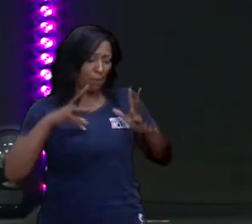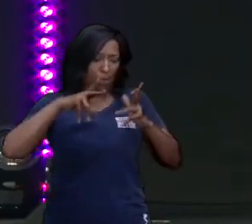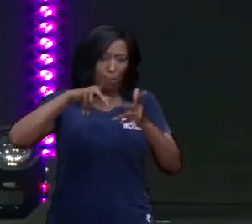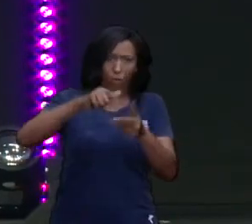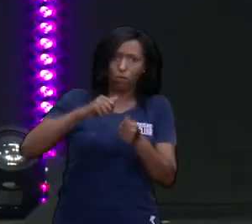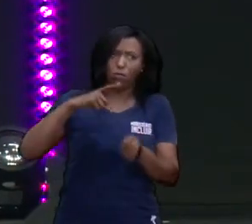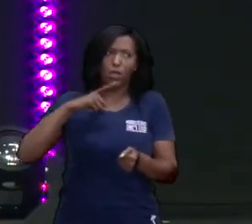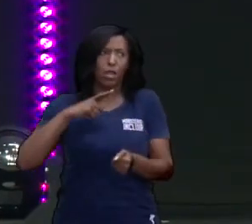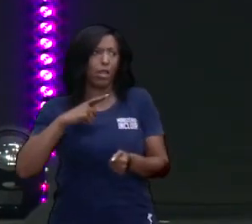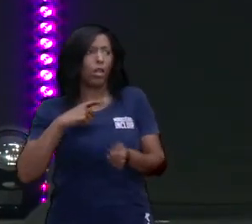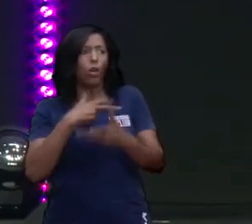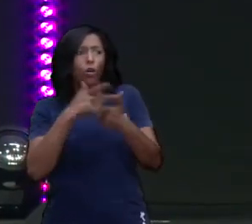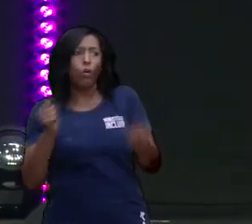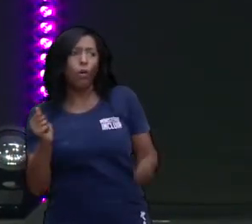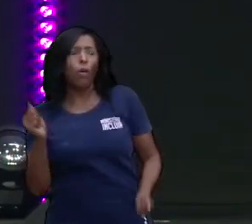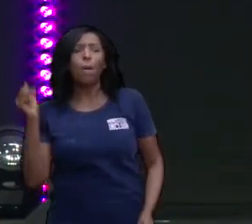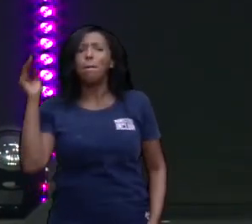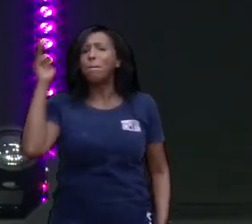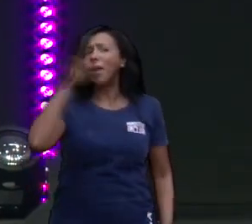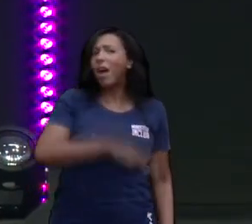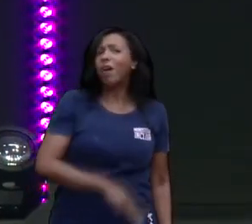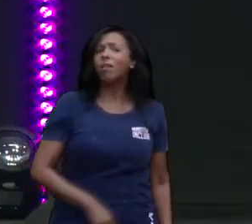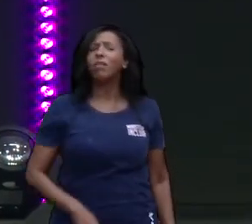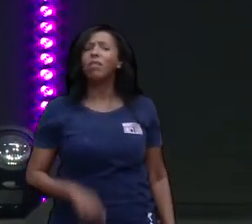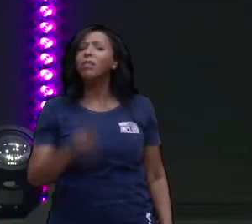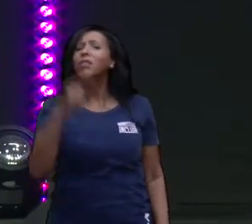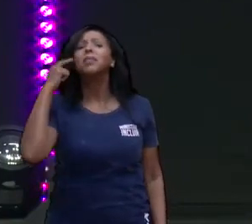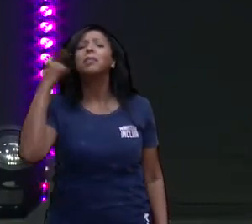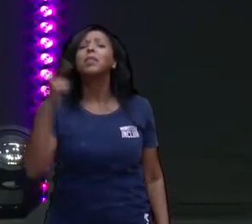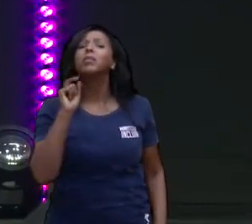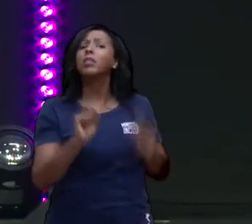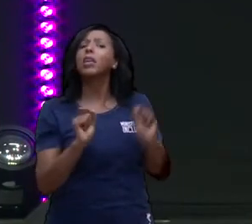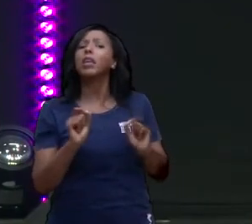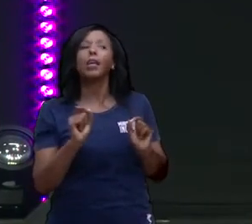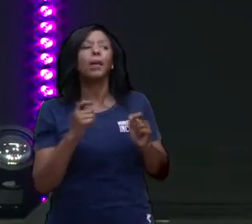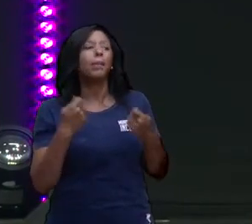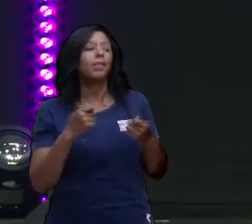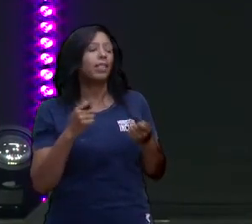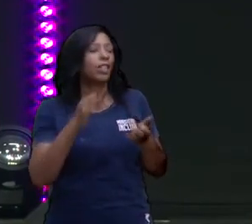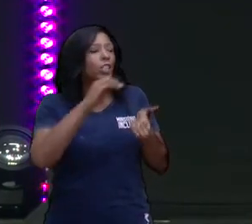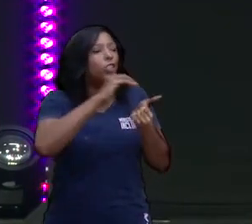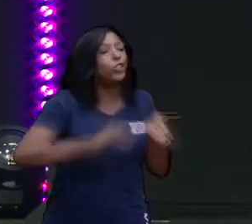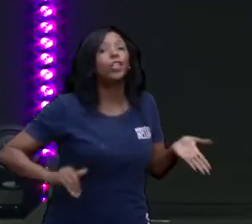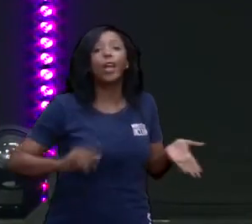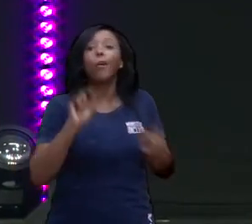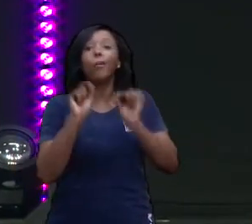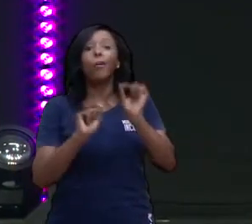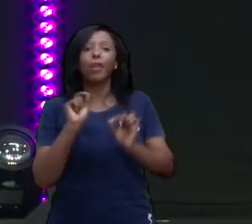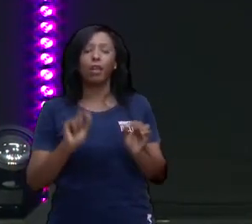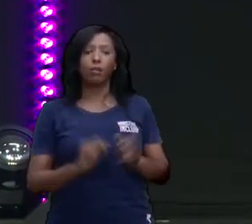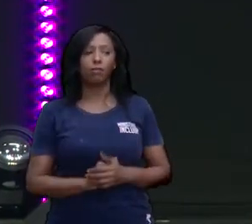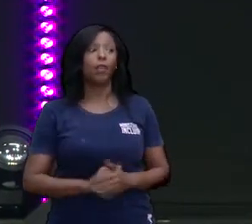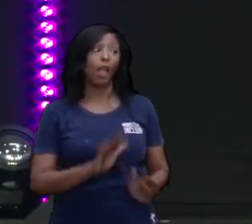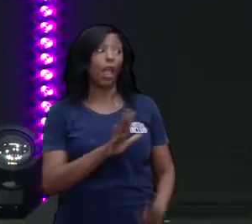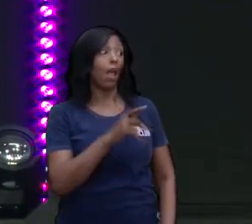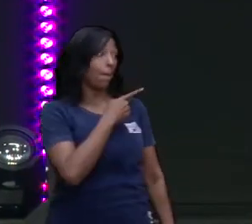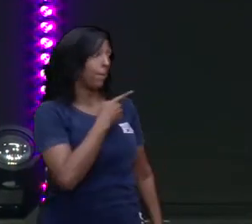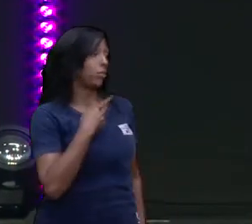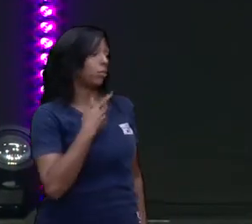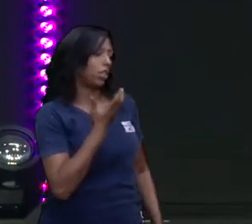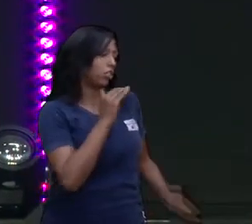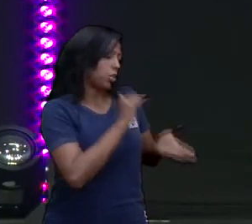qual delas você gostaria de eliminar primeiro e a pastor uma maldade eu queria eliminar a